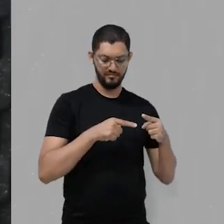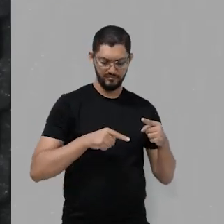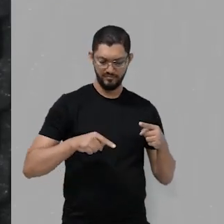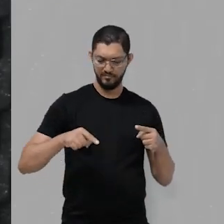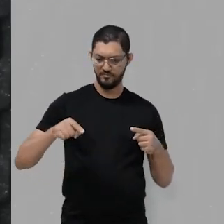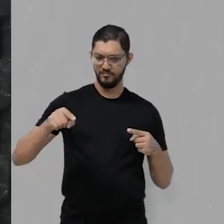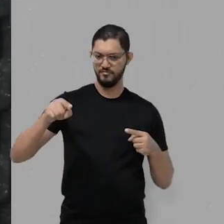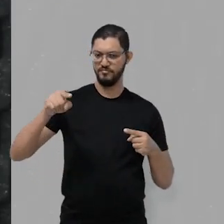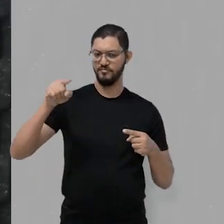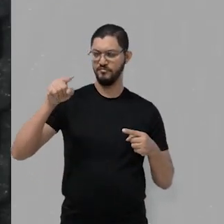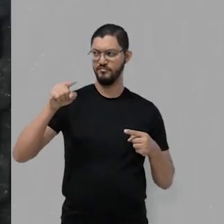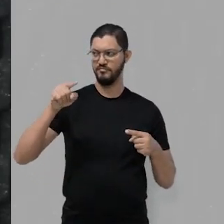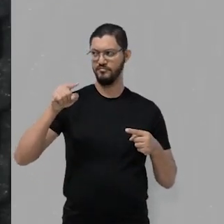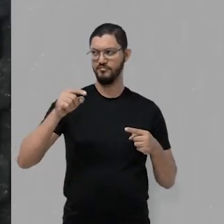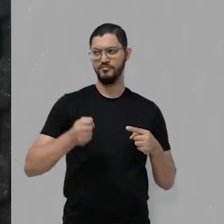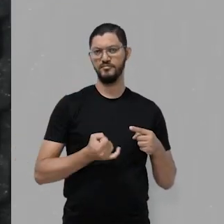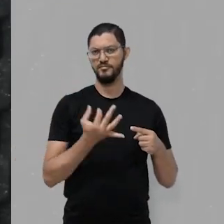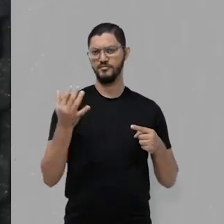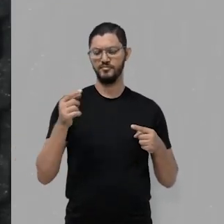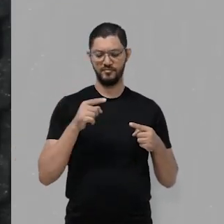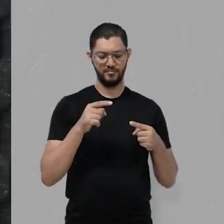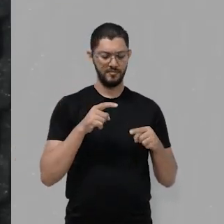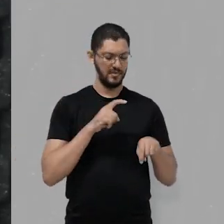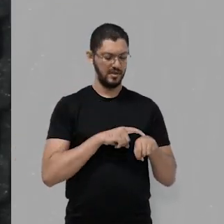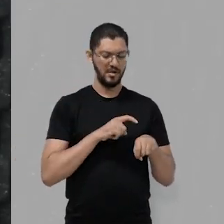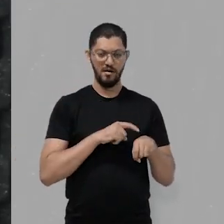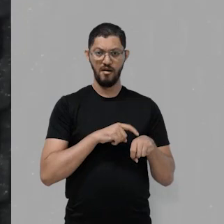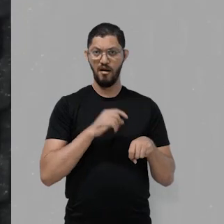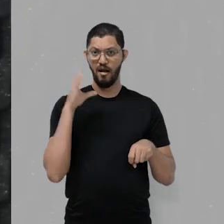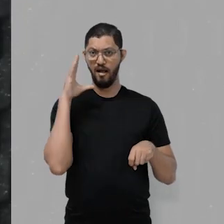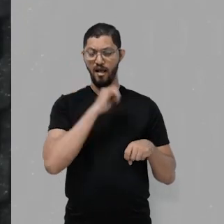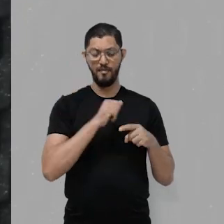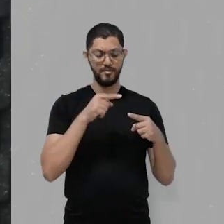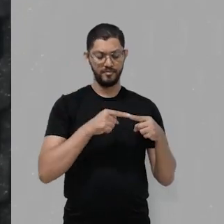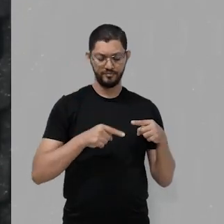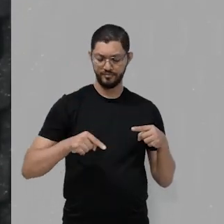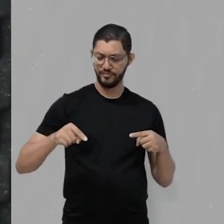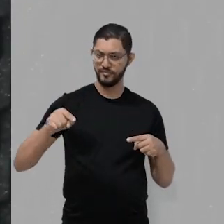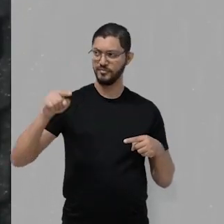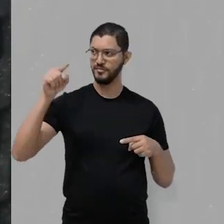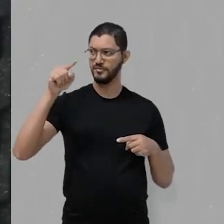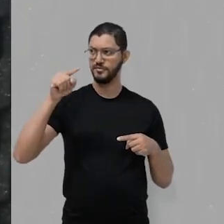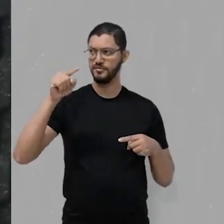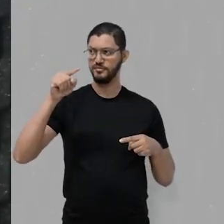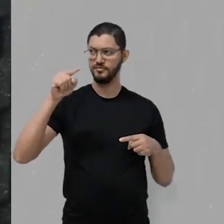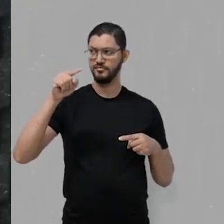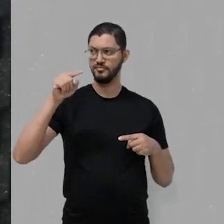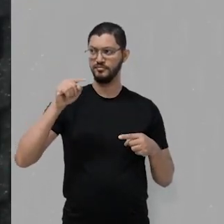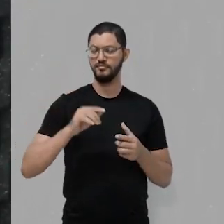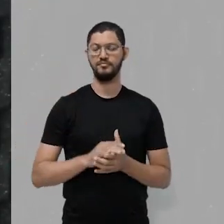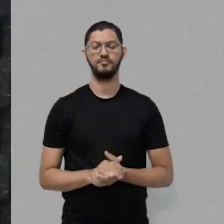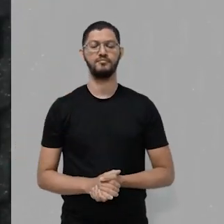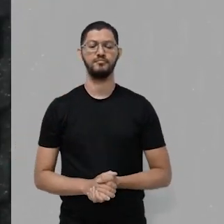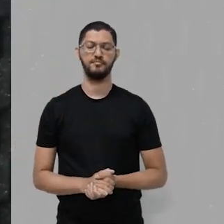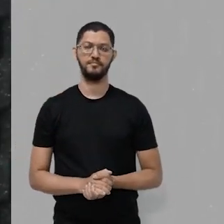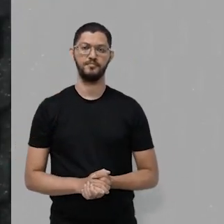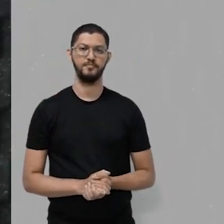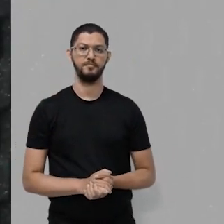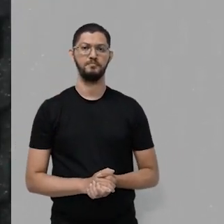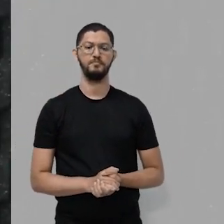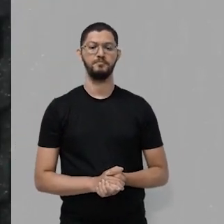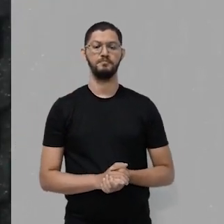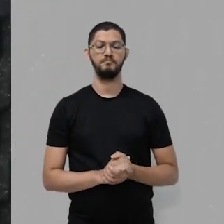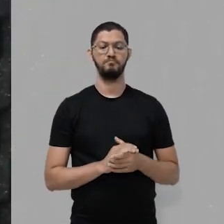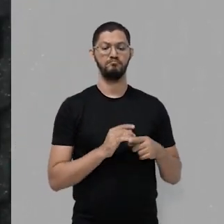potencial de, numa quantidade de tempo muito curta, ela cresce exponencialmente.